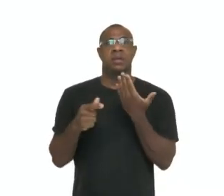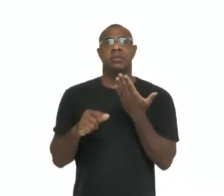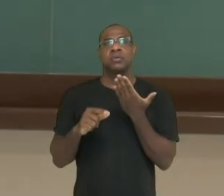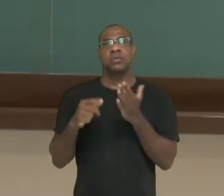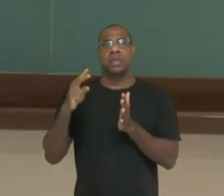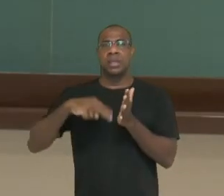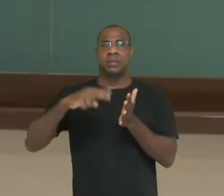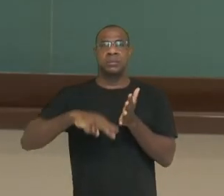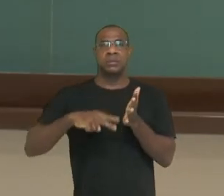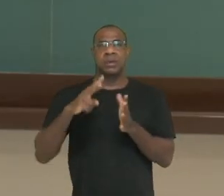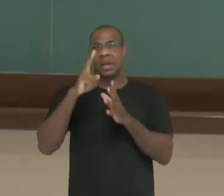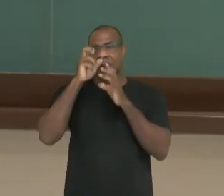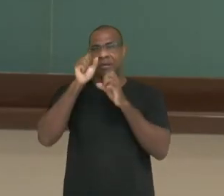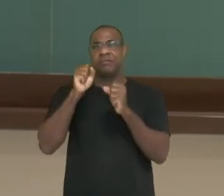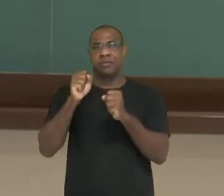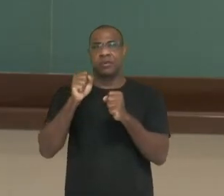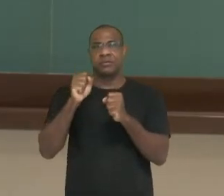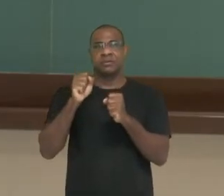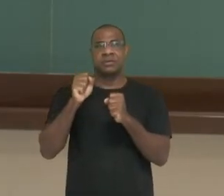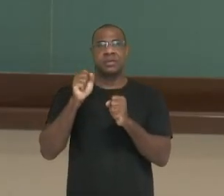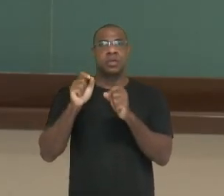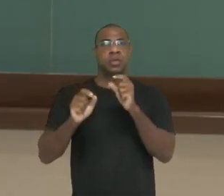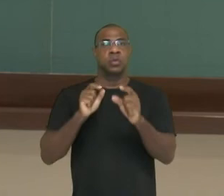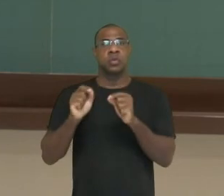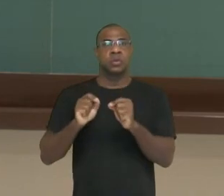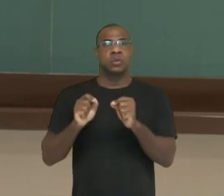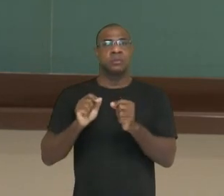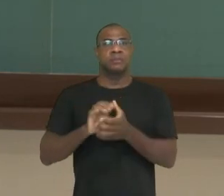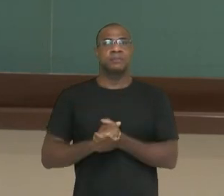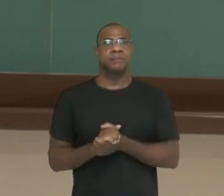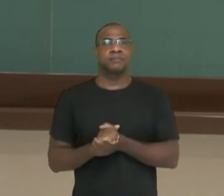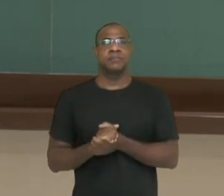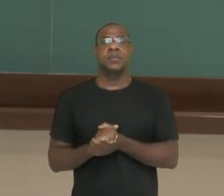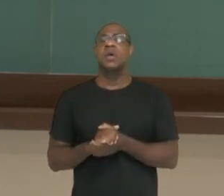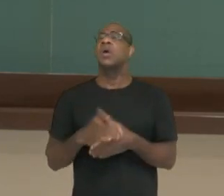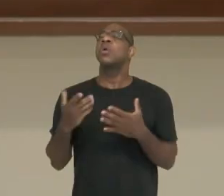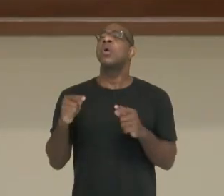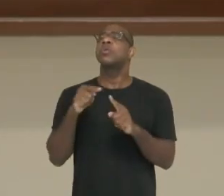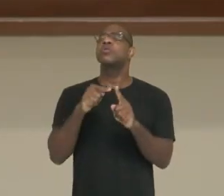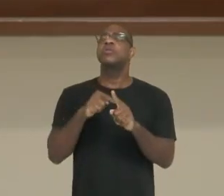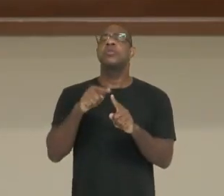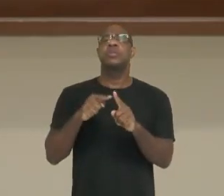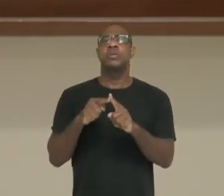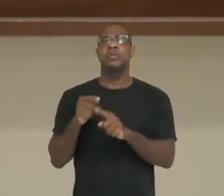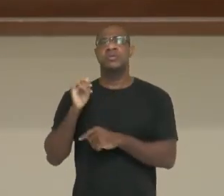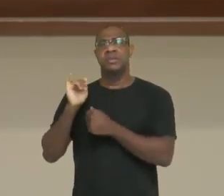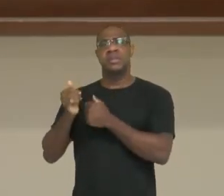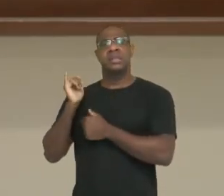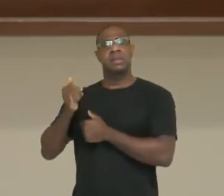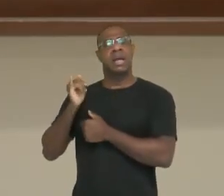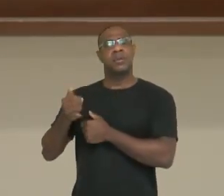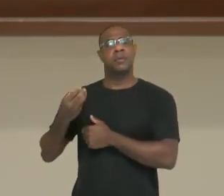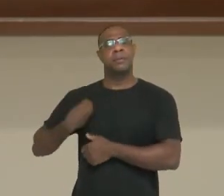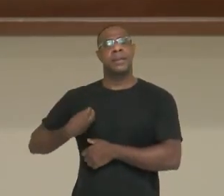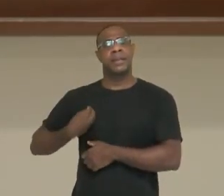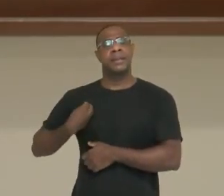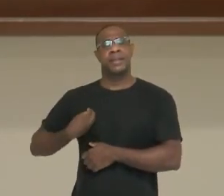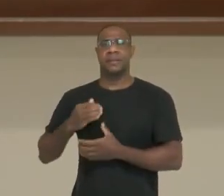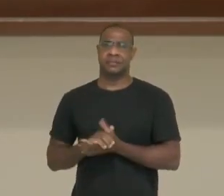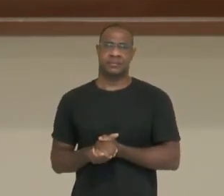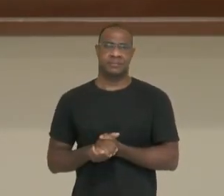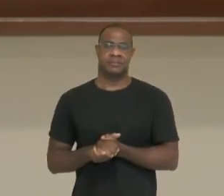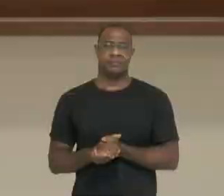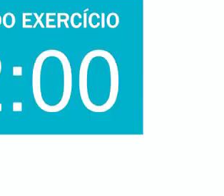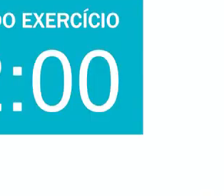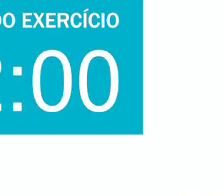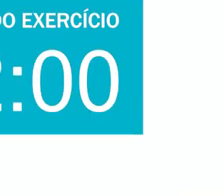repetição. Então eu pergunto, qual o tipo de narrador presente? Justifique. Faz aí, eu volto a seguir,